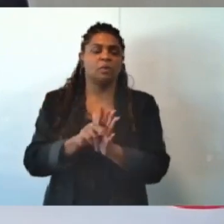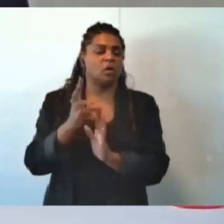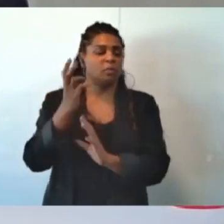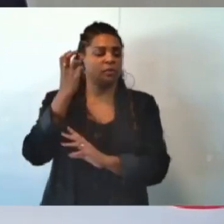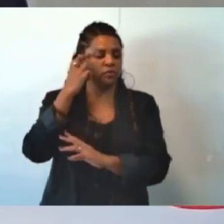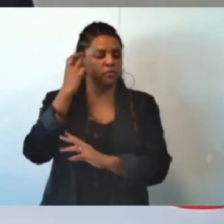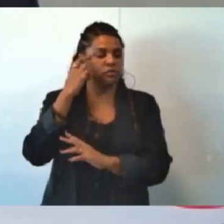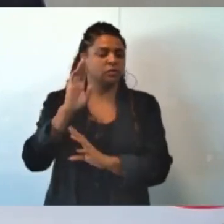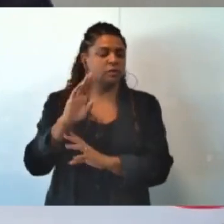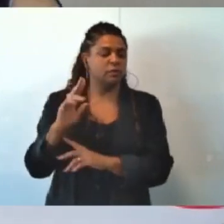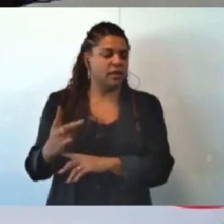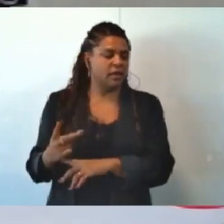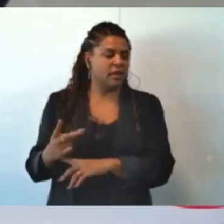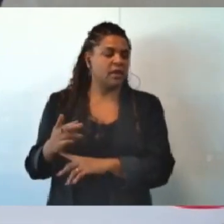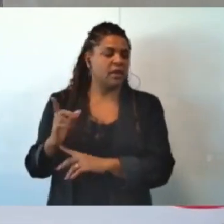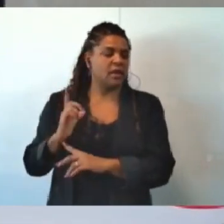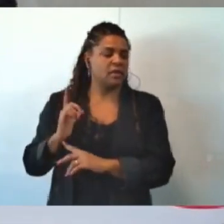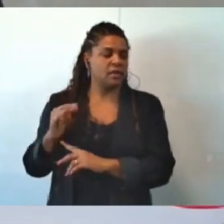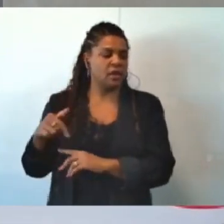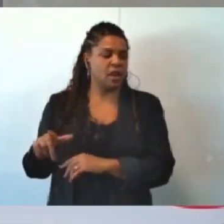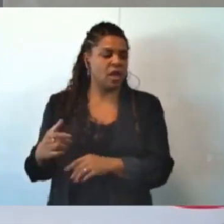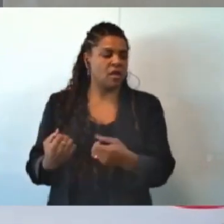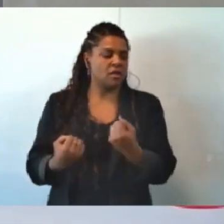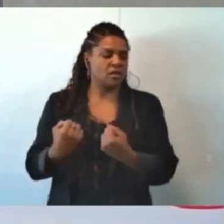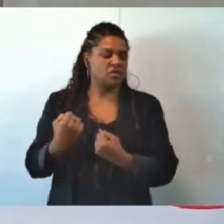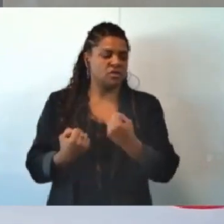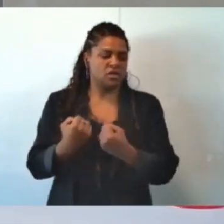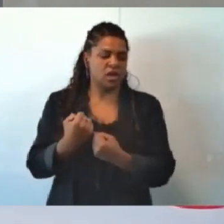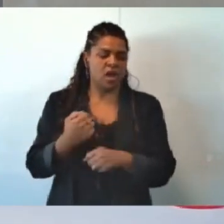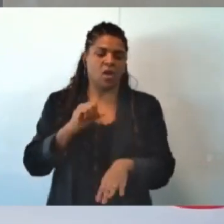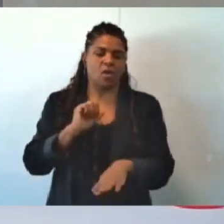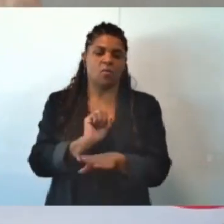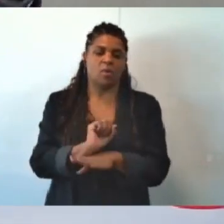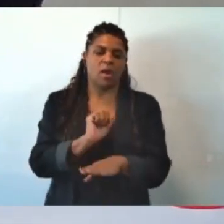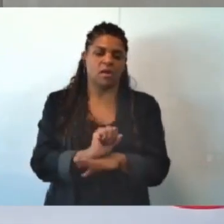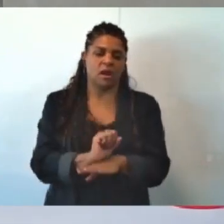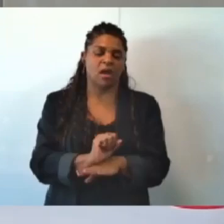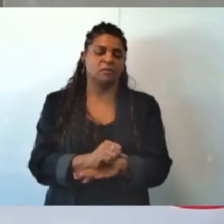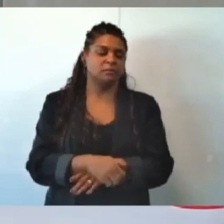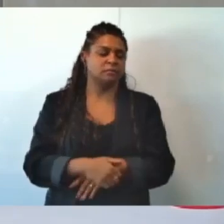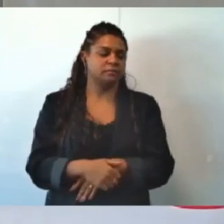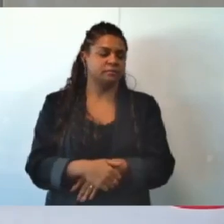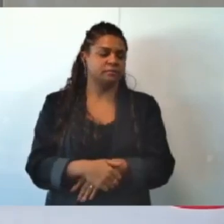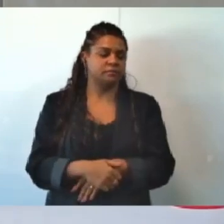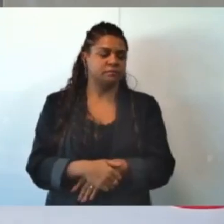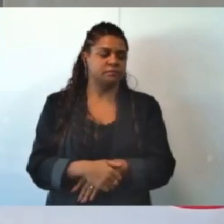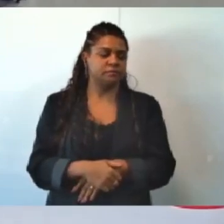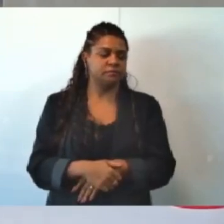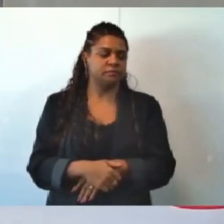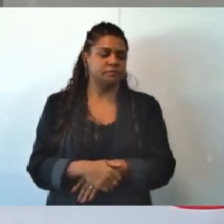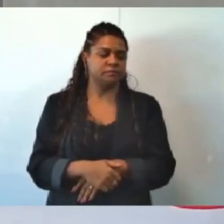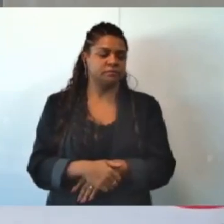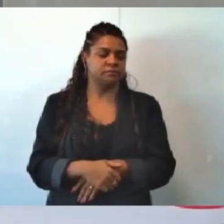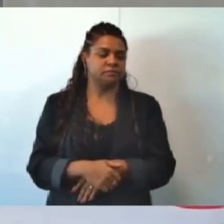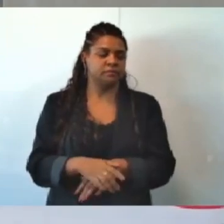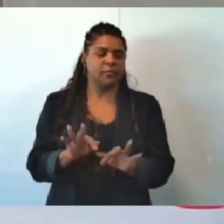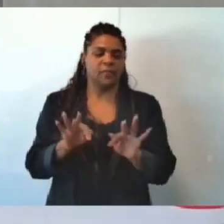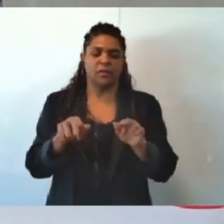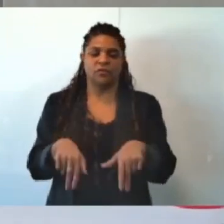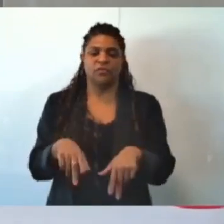carro, parar e ver o tão apreciado pôr do sol lá, né, o final do dia, né, o